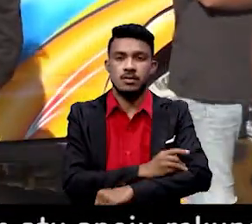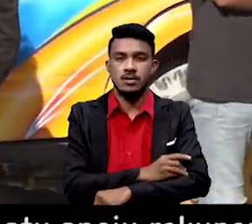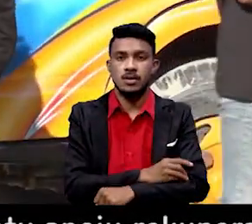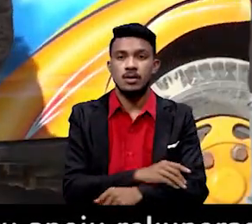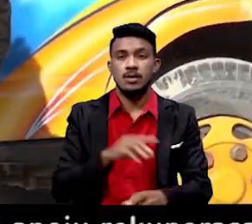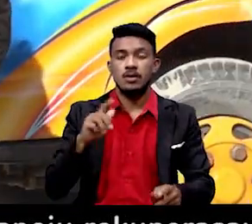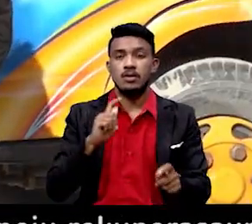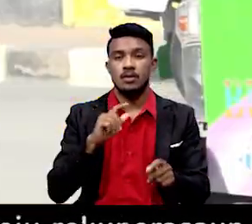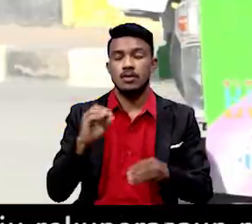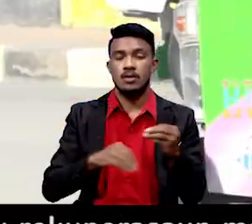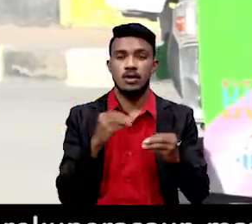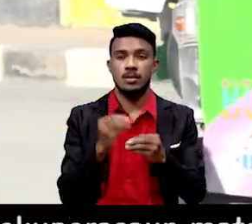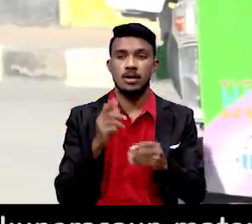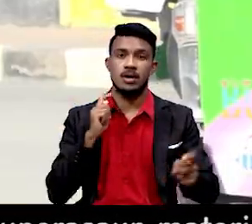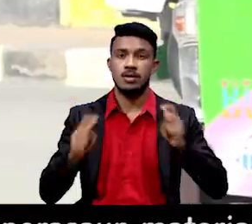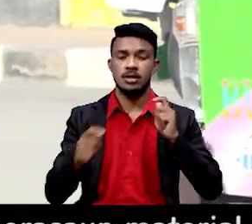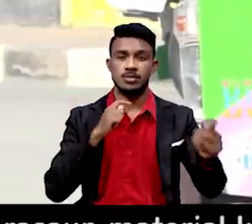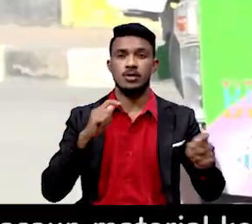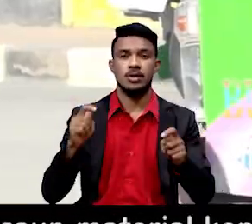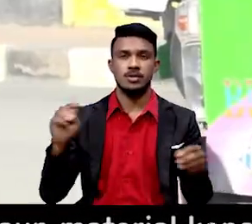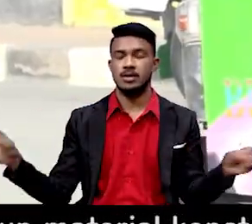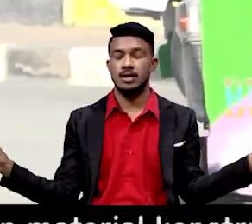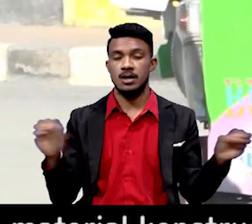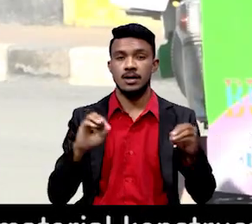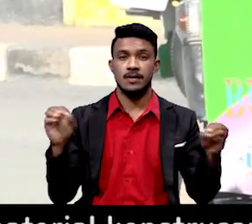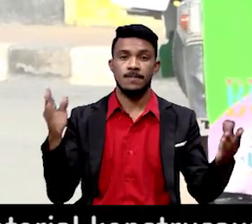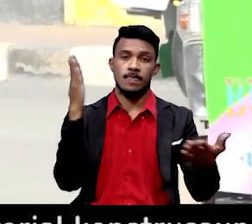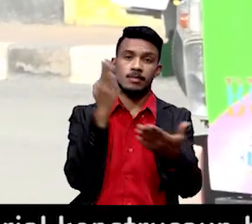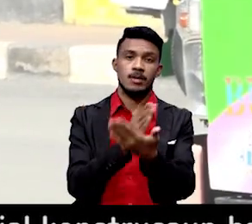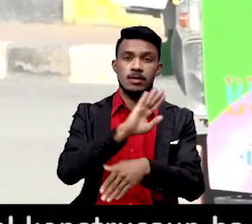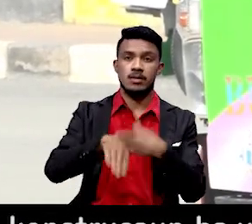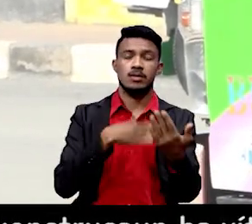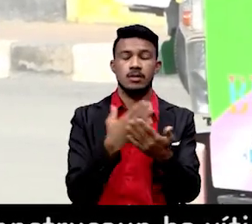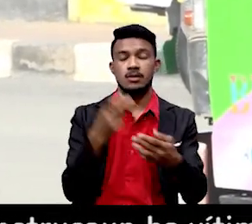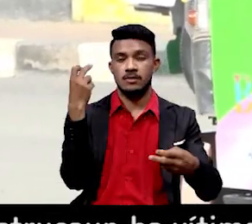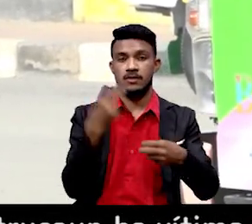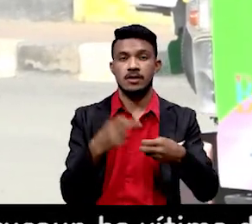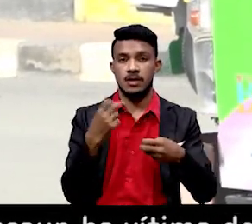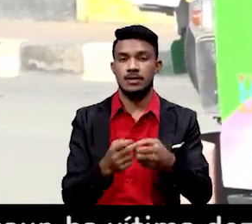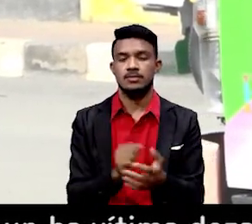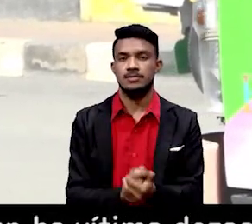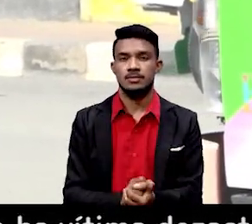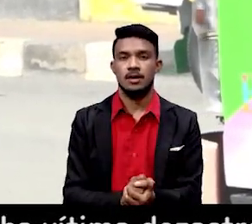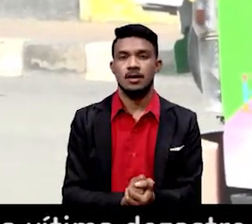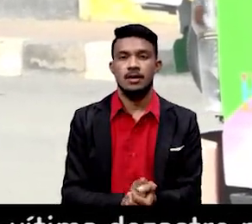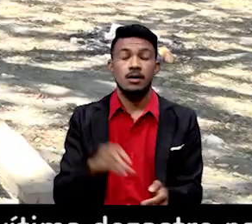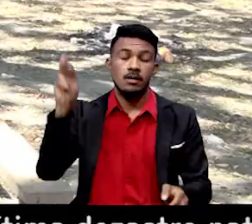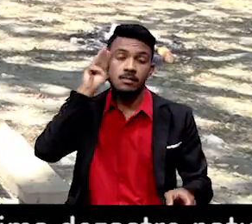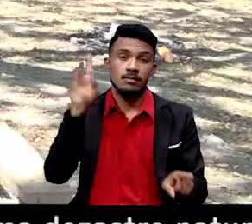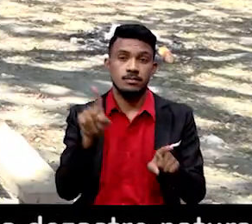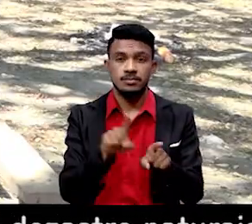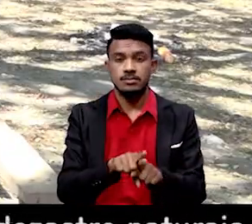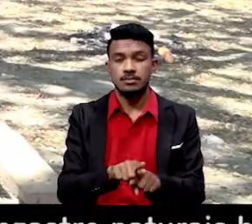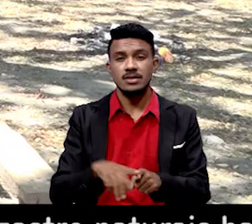transporte vai vai mas lá lá para como as dificuldades mão cara que está tamo